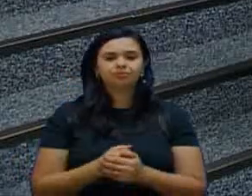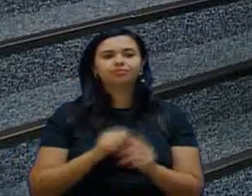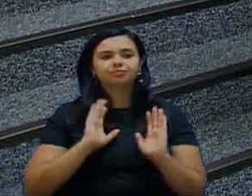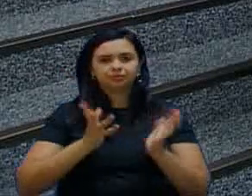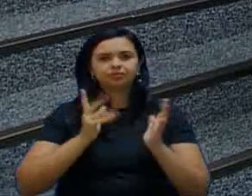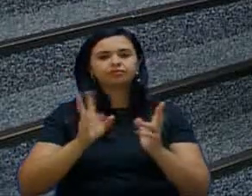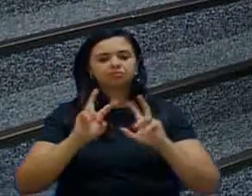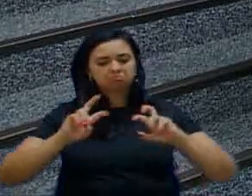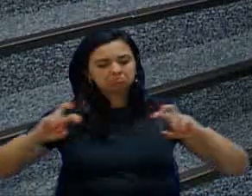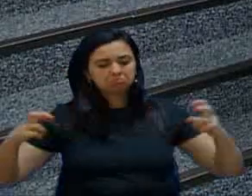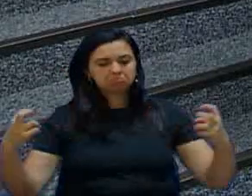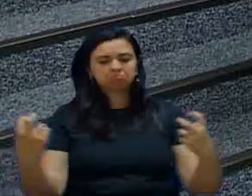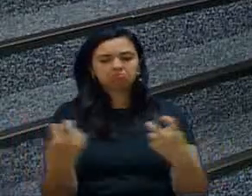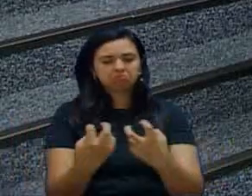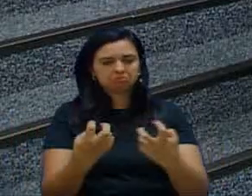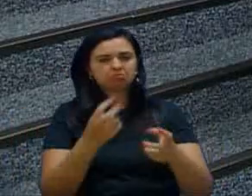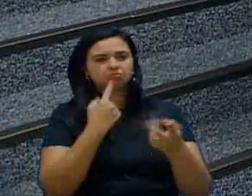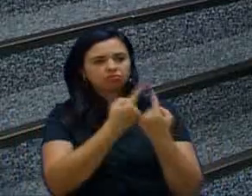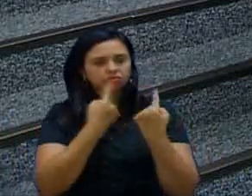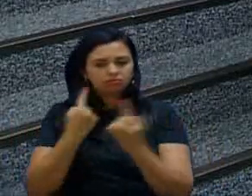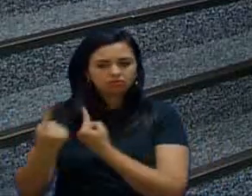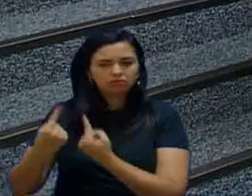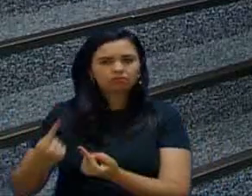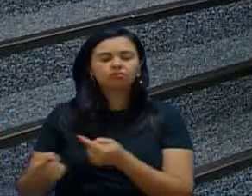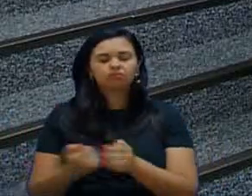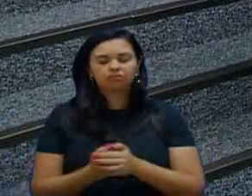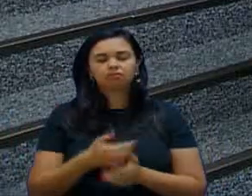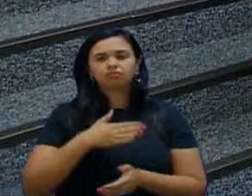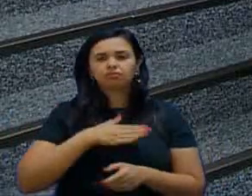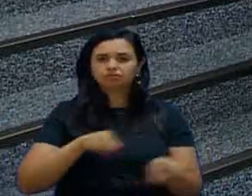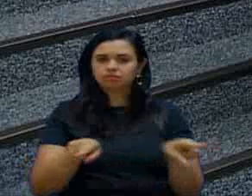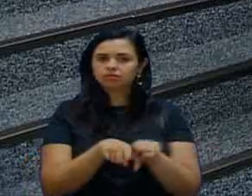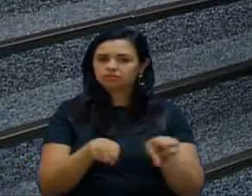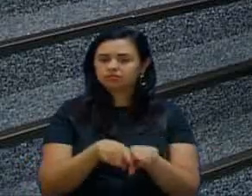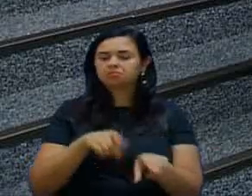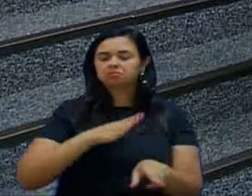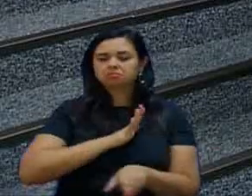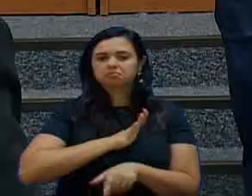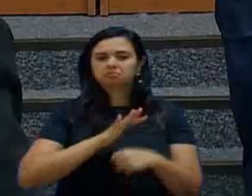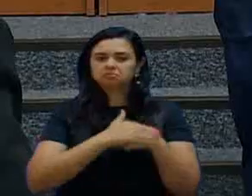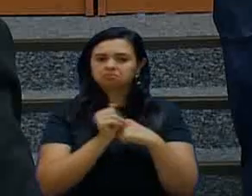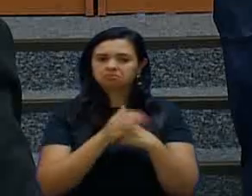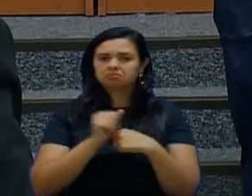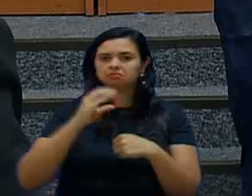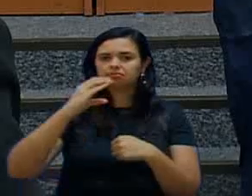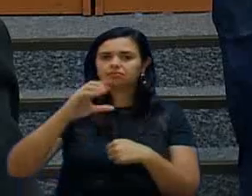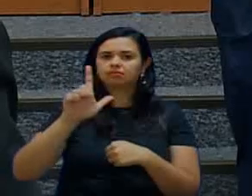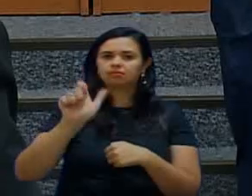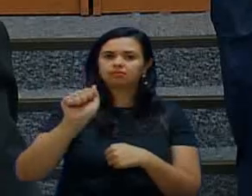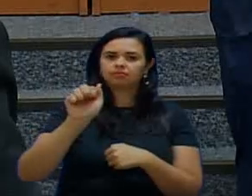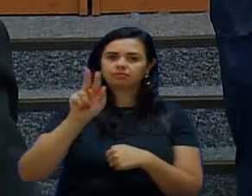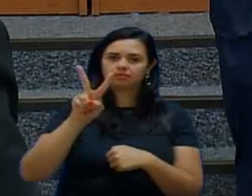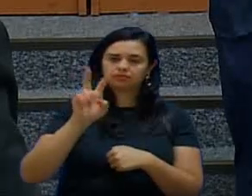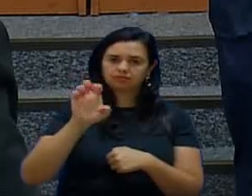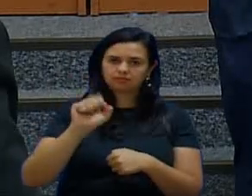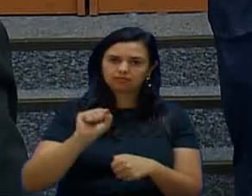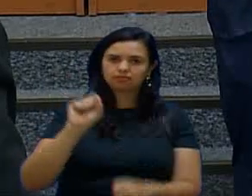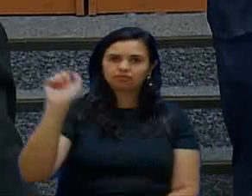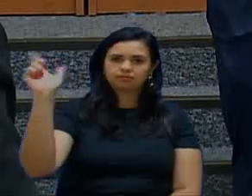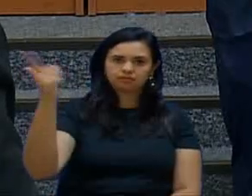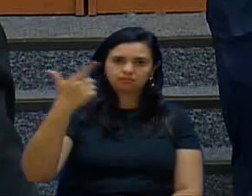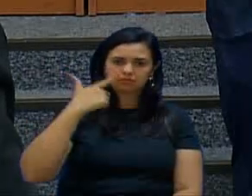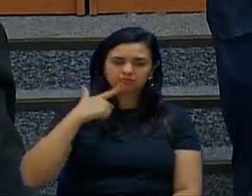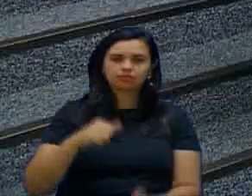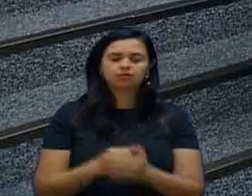importante. E eu tenho um carinho especial também pela Crave de Sol, até porque, Dylan, em 2018, quando a escola Melanie